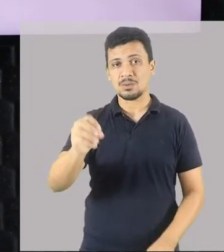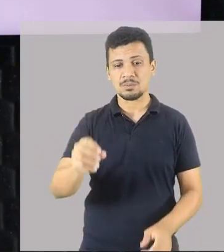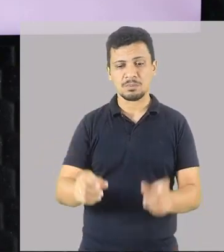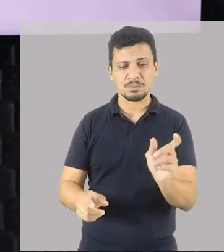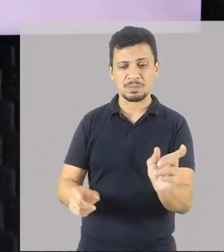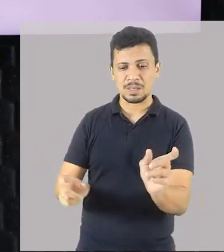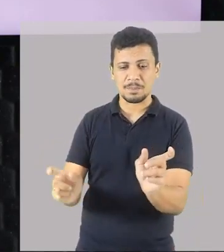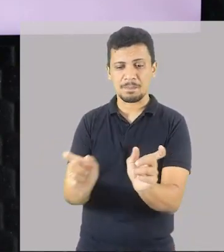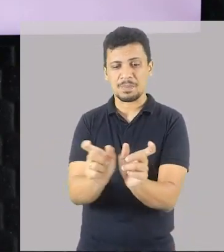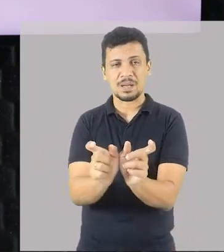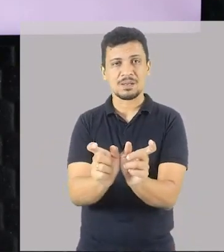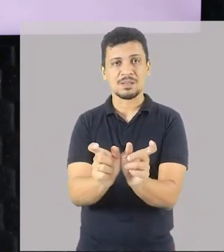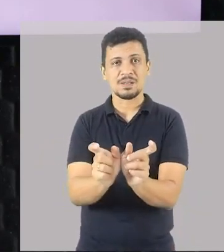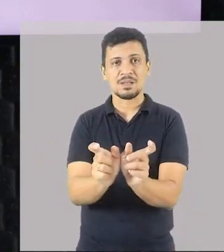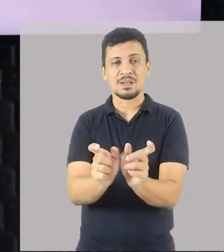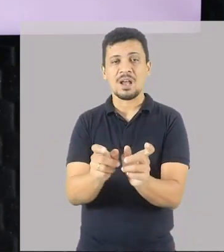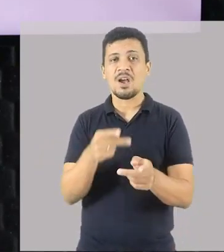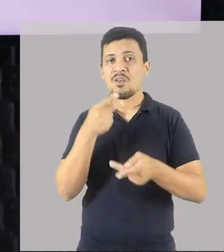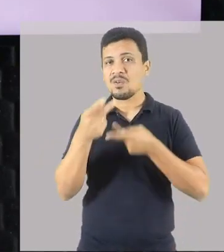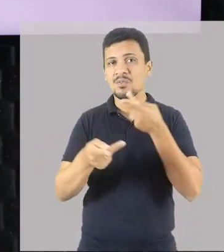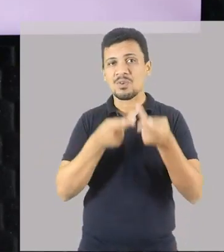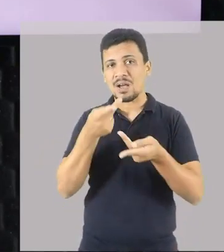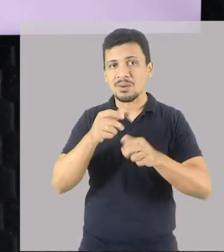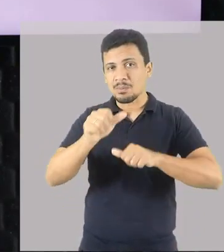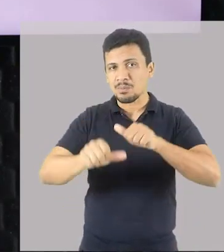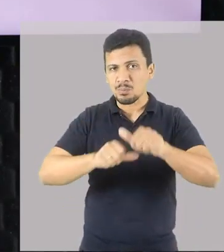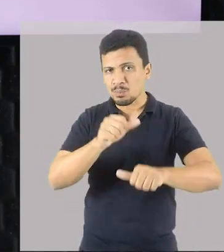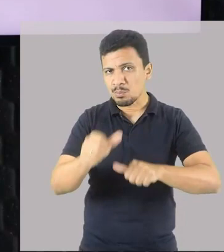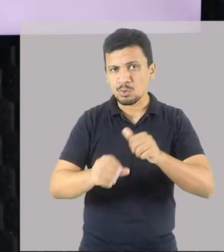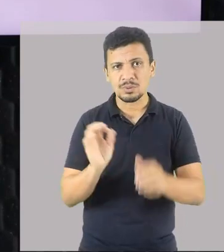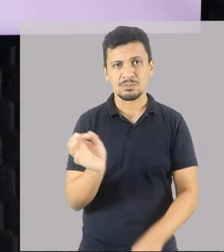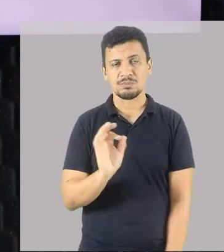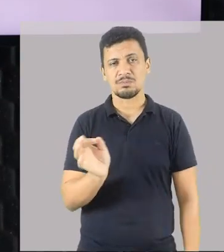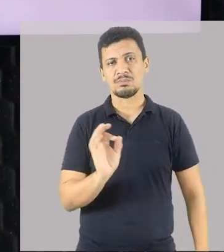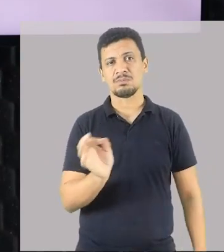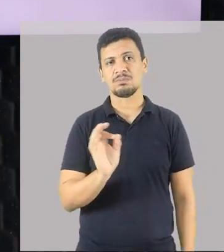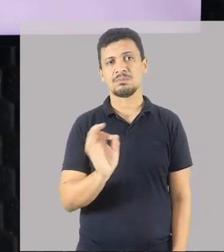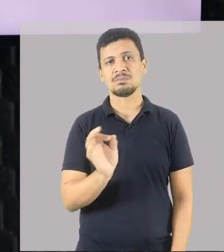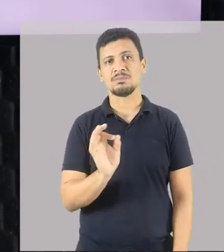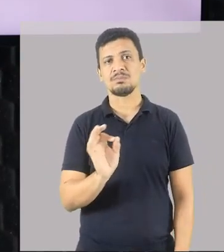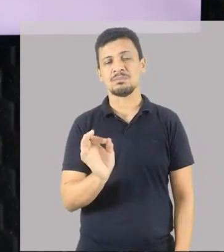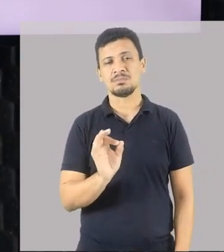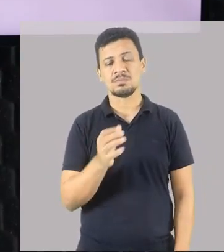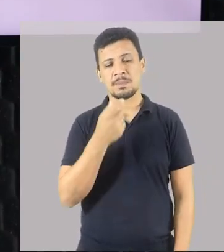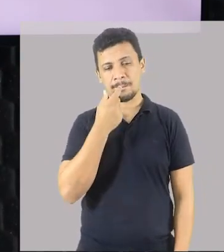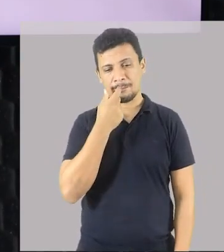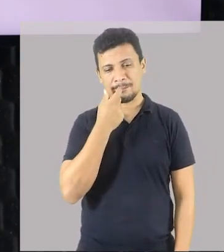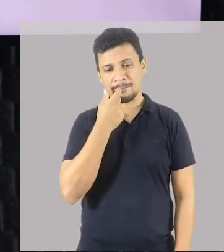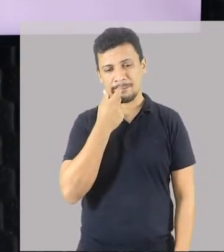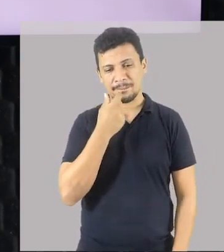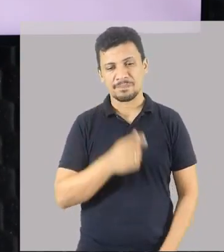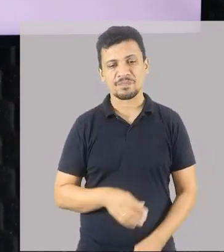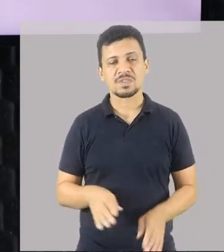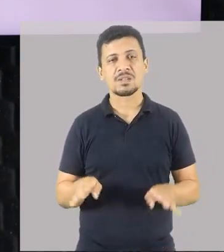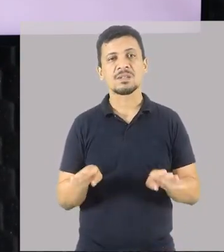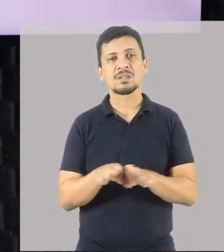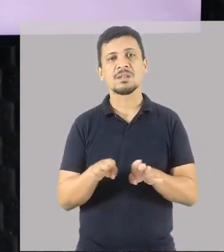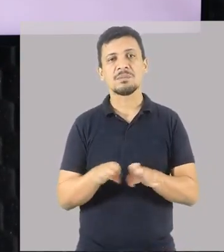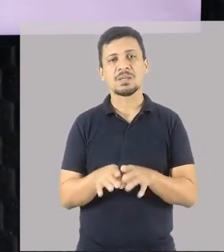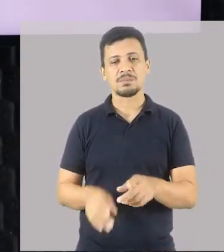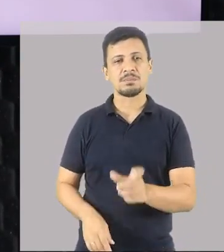da outra, sem alteração da pronúncia. Uma palavra não, radical ao lado do outro, sem alteração da pronúncia. E quando é que eu